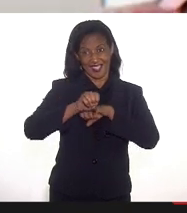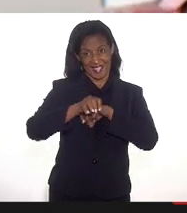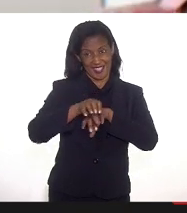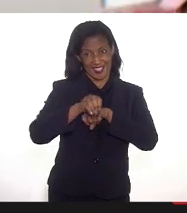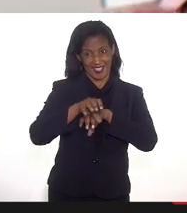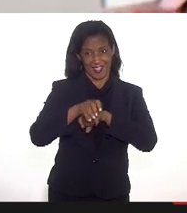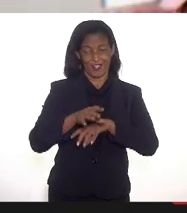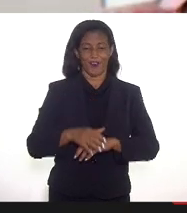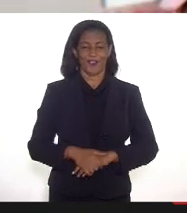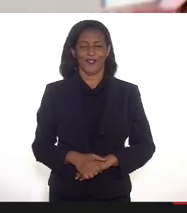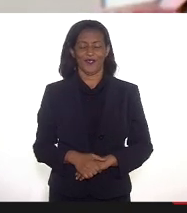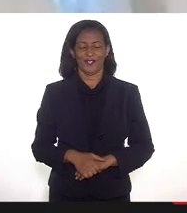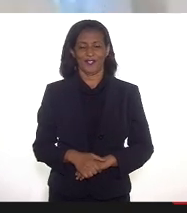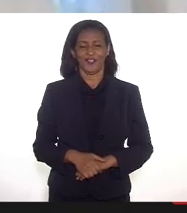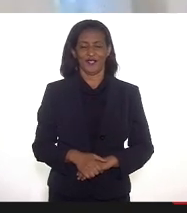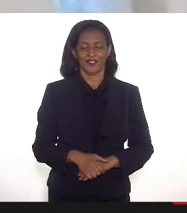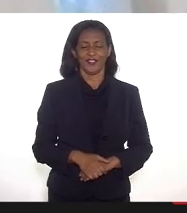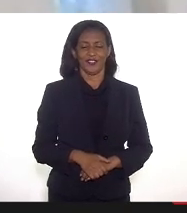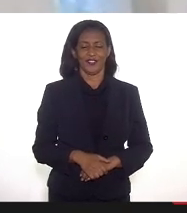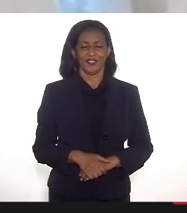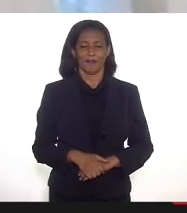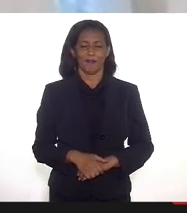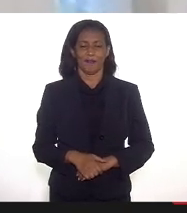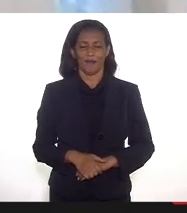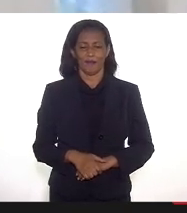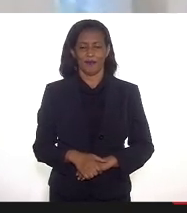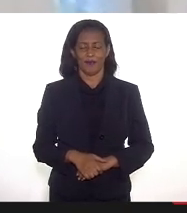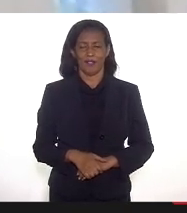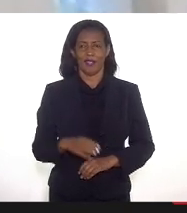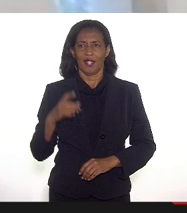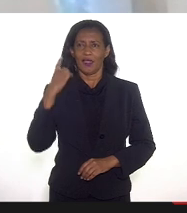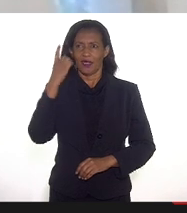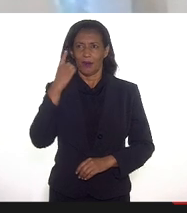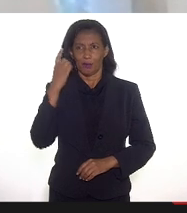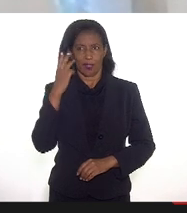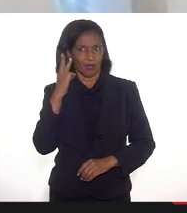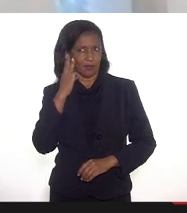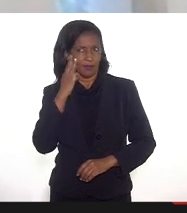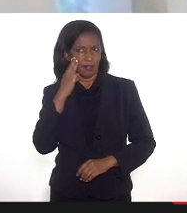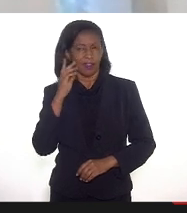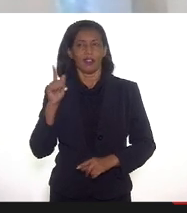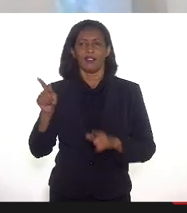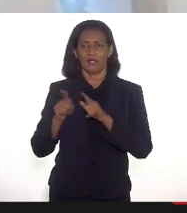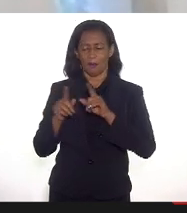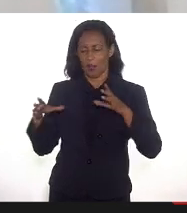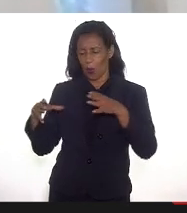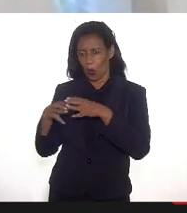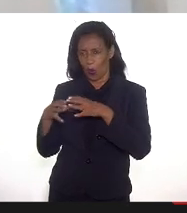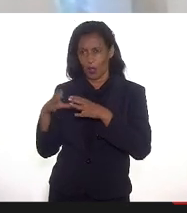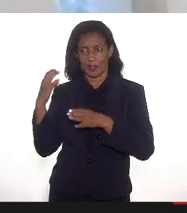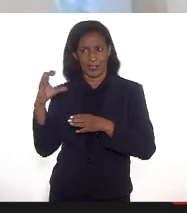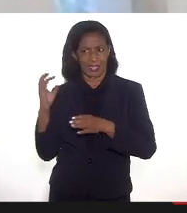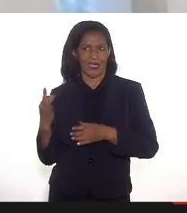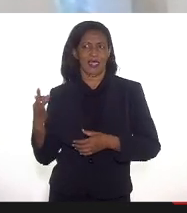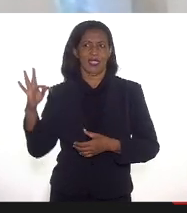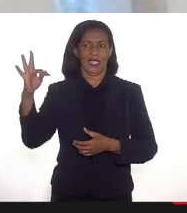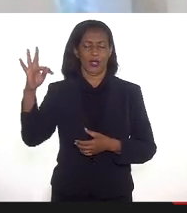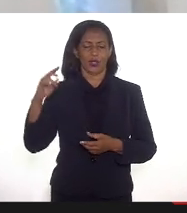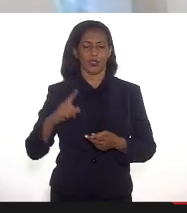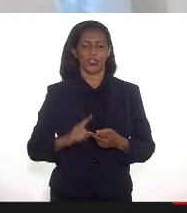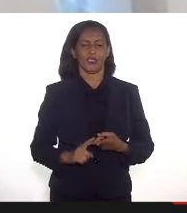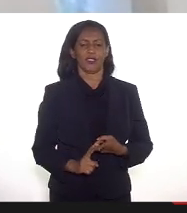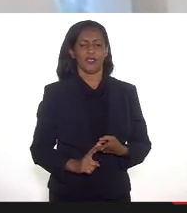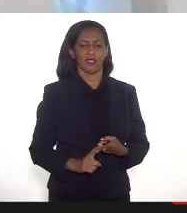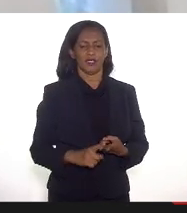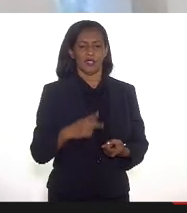Educação. Valdeque da Ciência e Tecnologia. Perdoe, deputado. Deputado Valdeque, presidente também da Comissão de Ciência e Tecnologia, deputado Elton José,